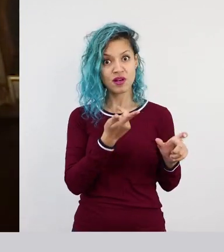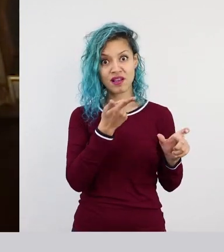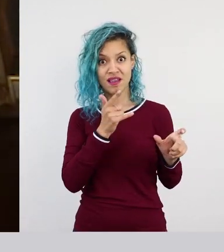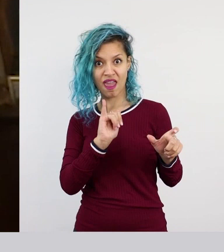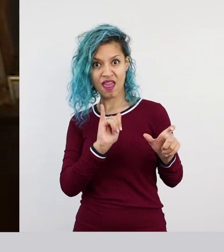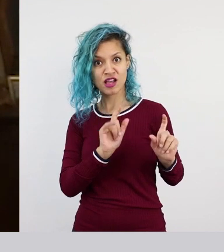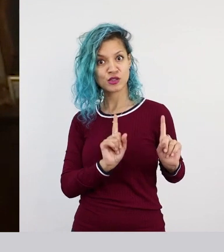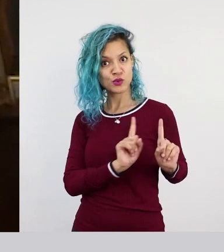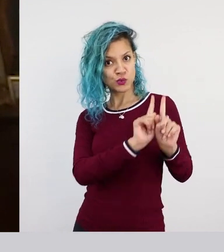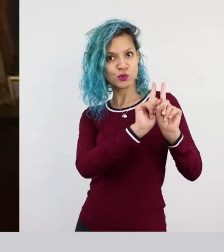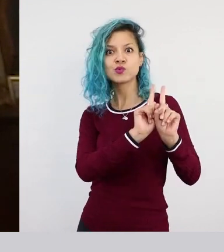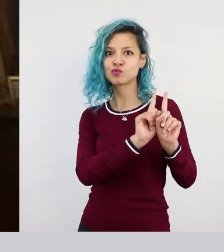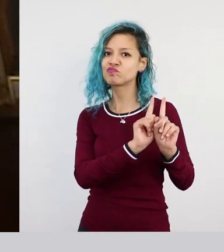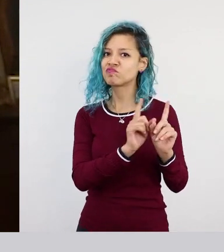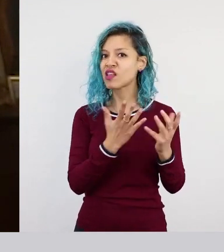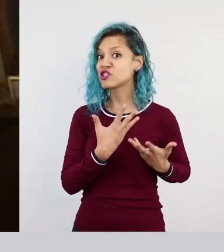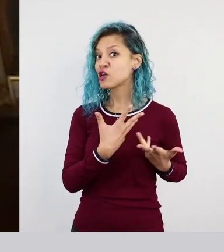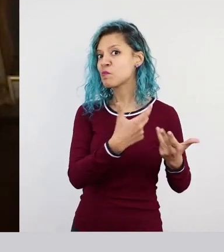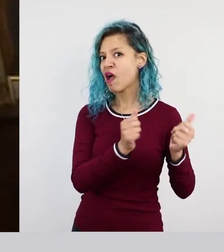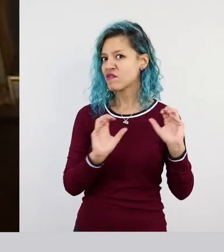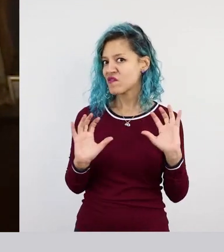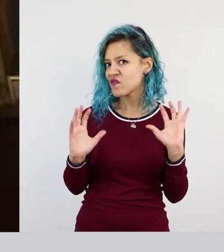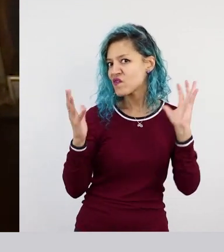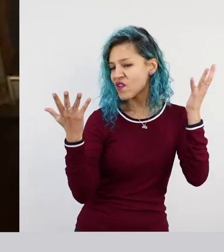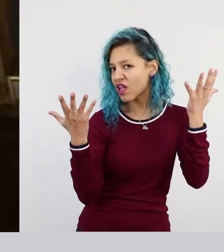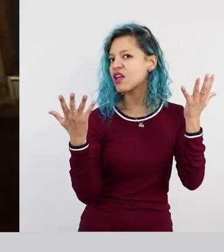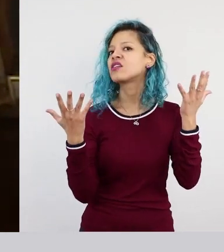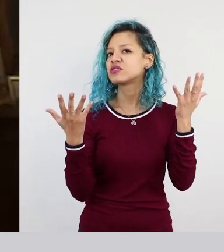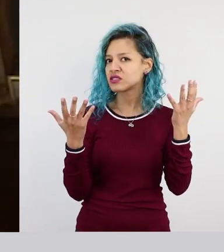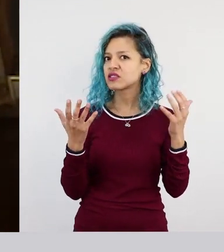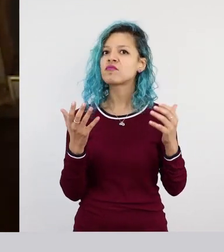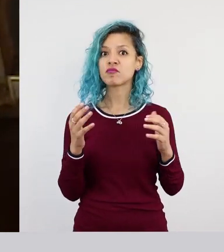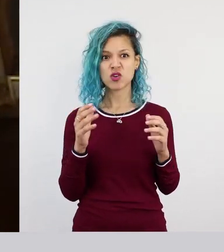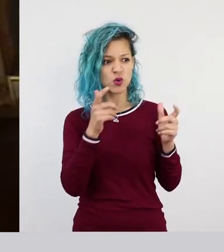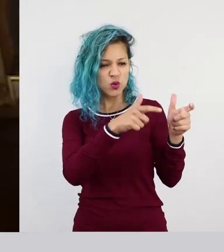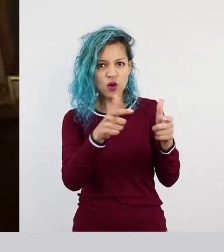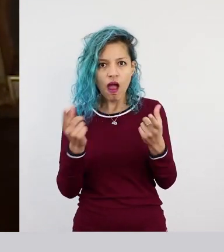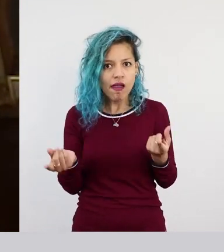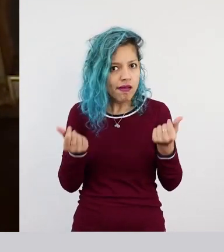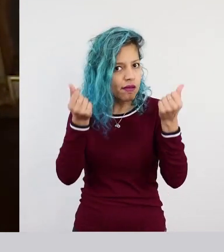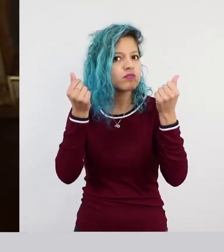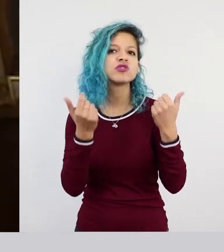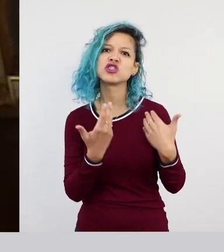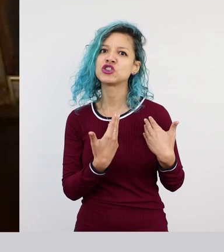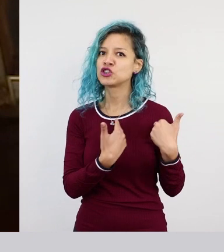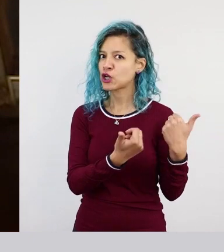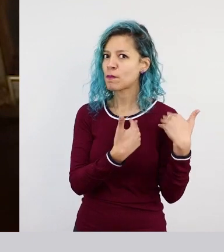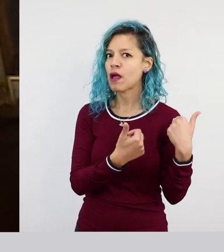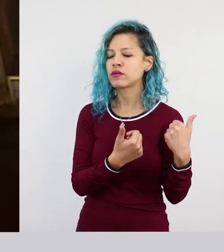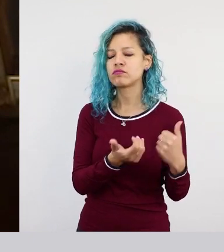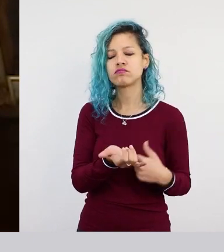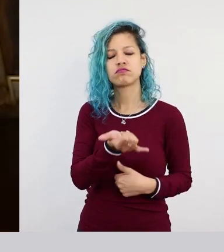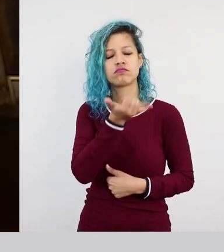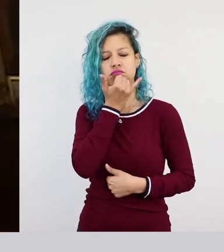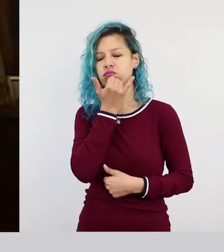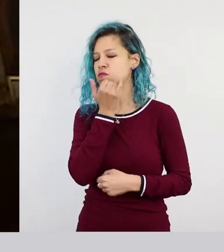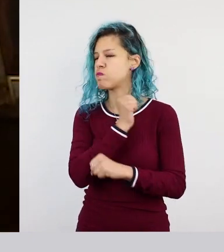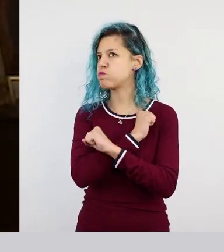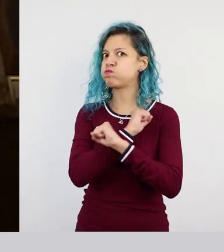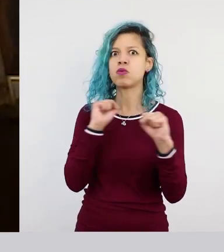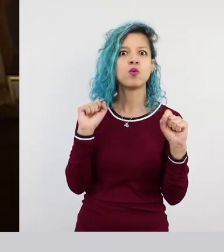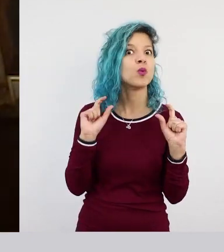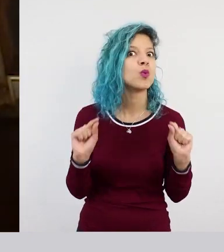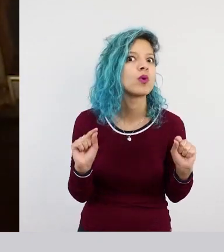amigo gay. A gente participava das festas, a gente era convidada para as festas de sociedade e tal. Até que,